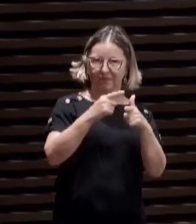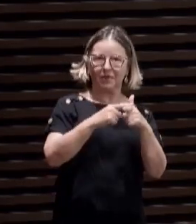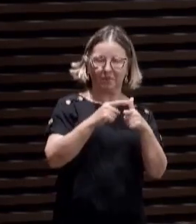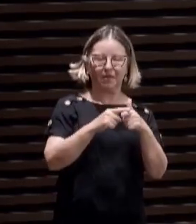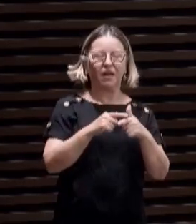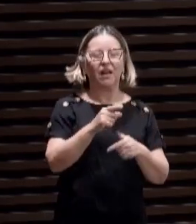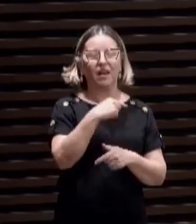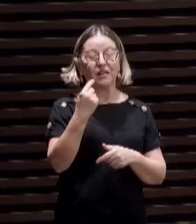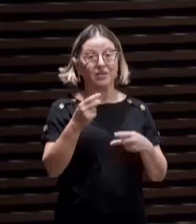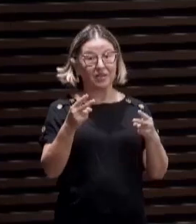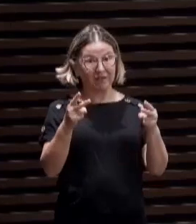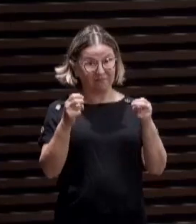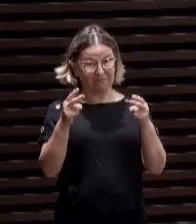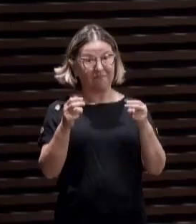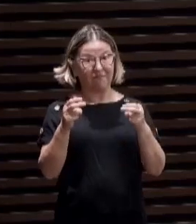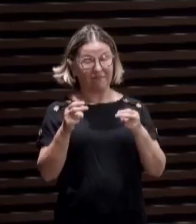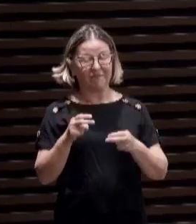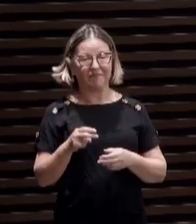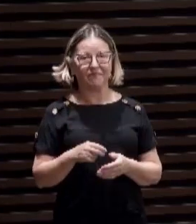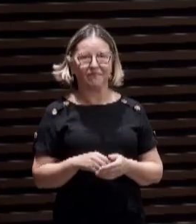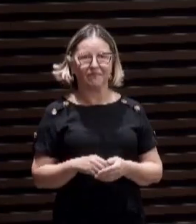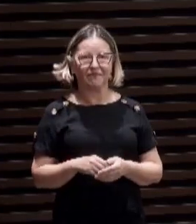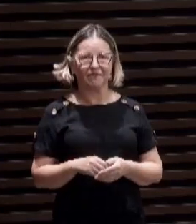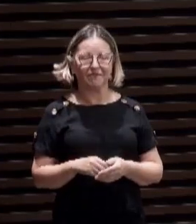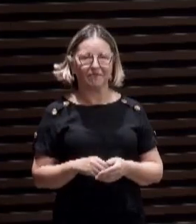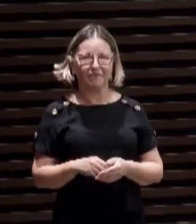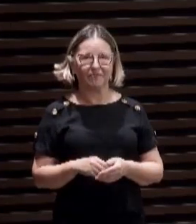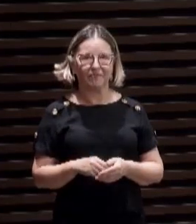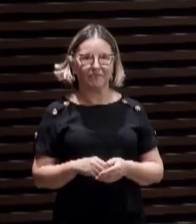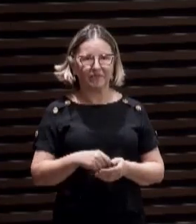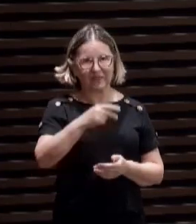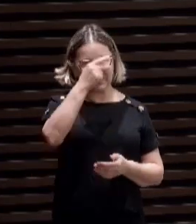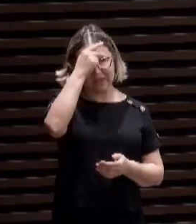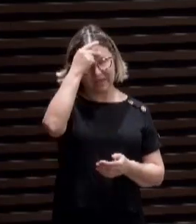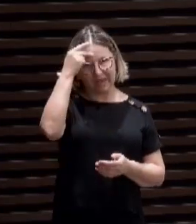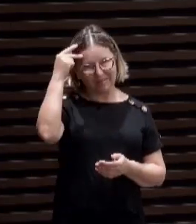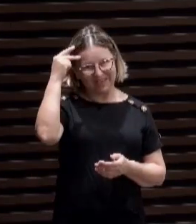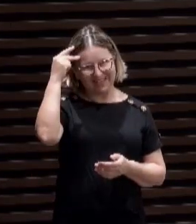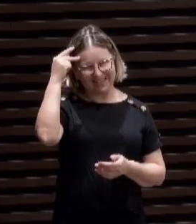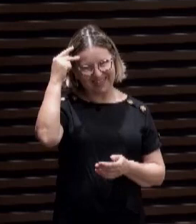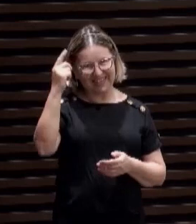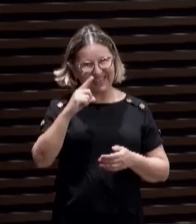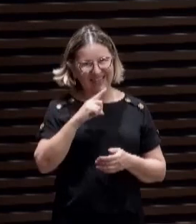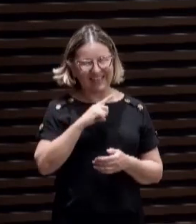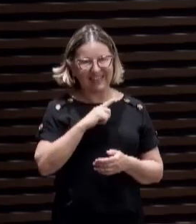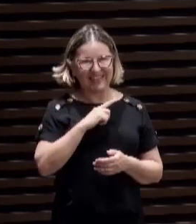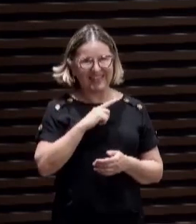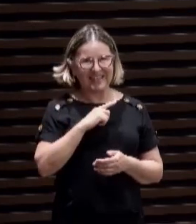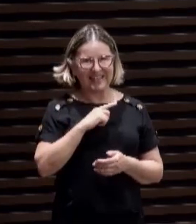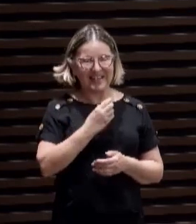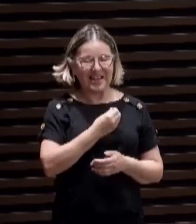vamos nos apavorar ou vamos estar firmes. Quem estiver com o Senhor Jesus Cristo, a sua